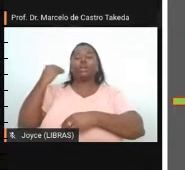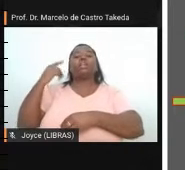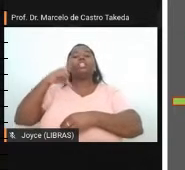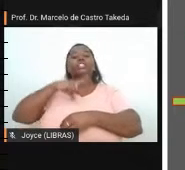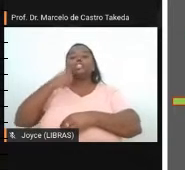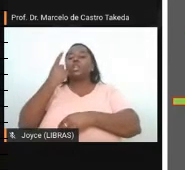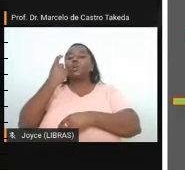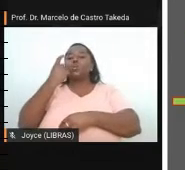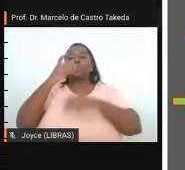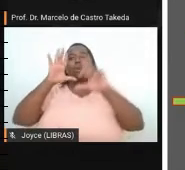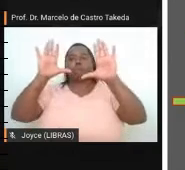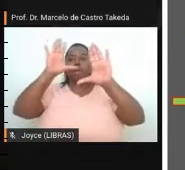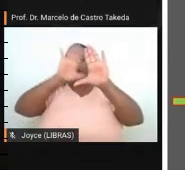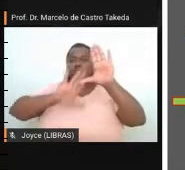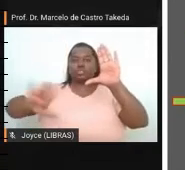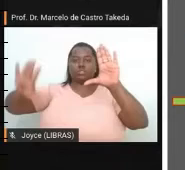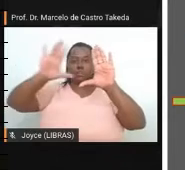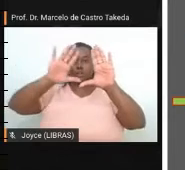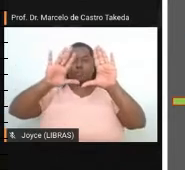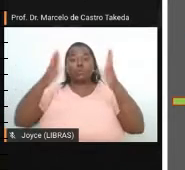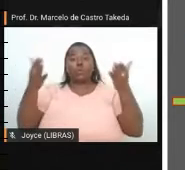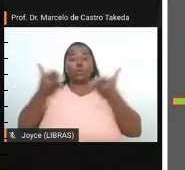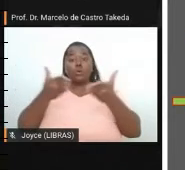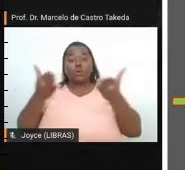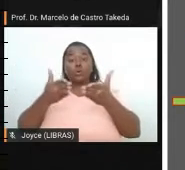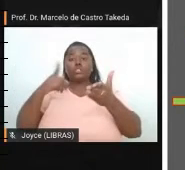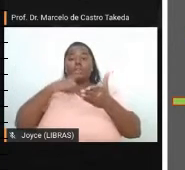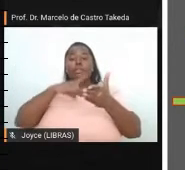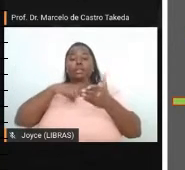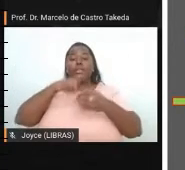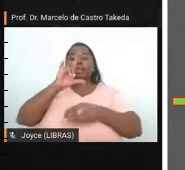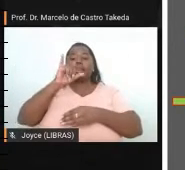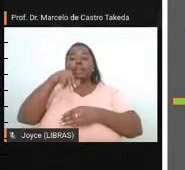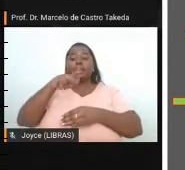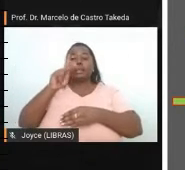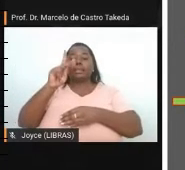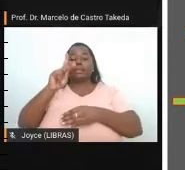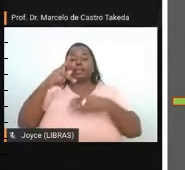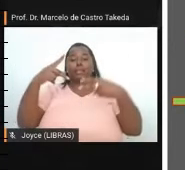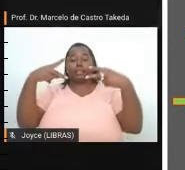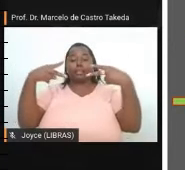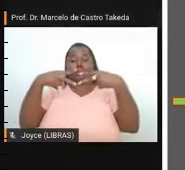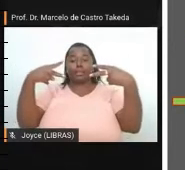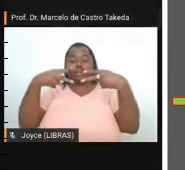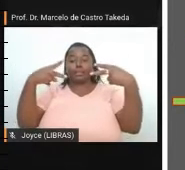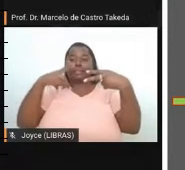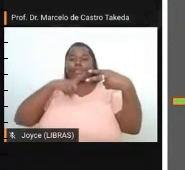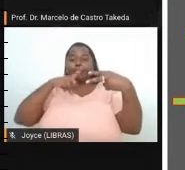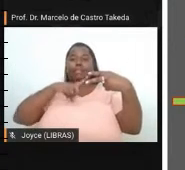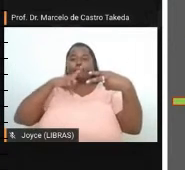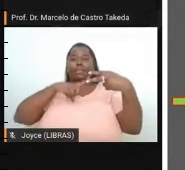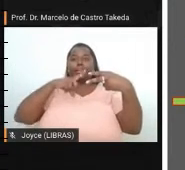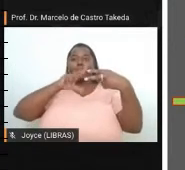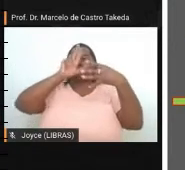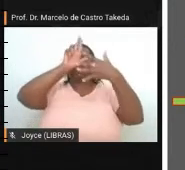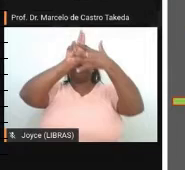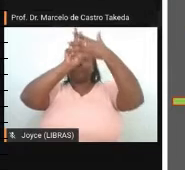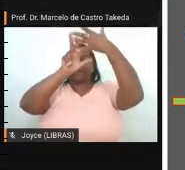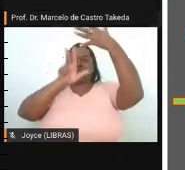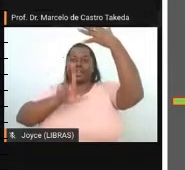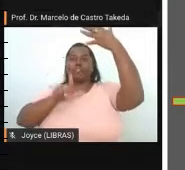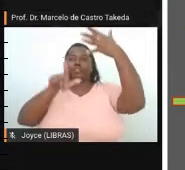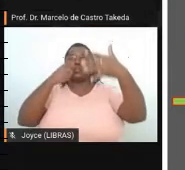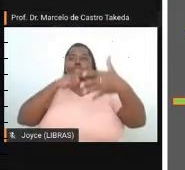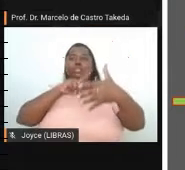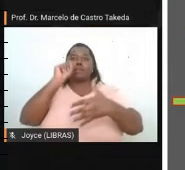só. Hoje a gente tem aqui alguns links que a gente vai acessando e fazendo essa configuração. Tá? Vou falar alguns